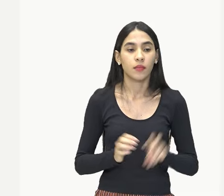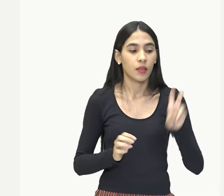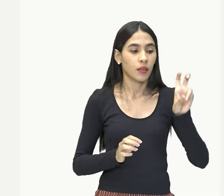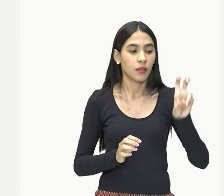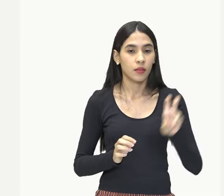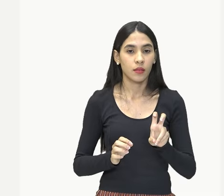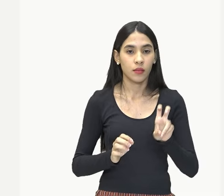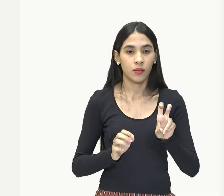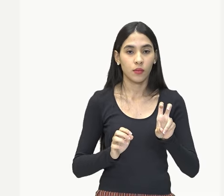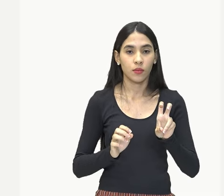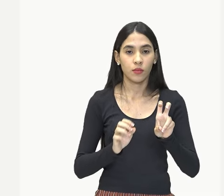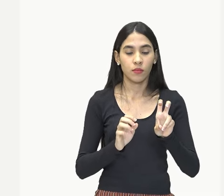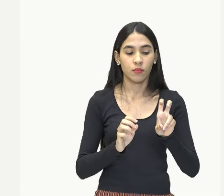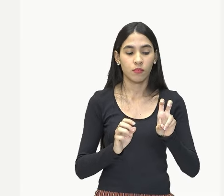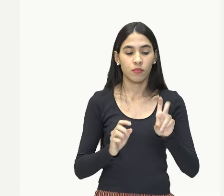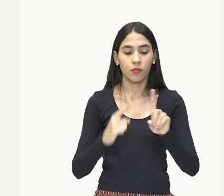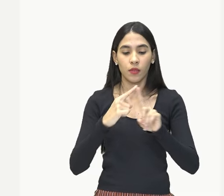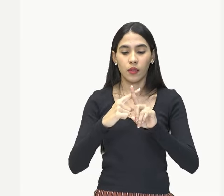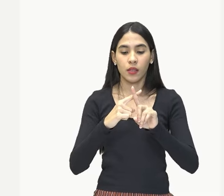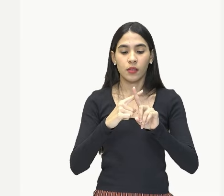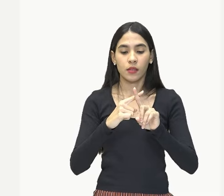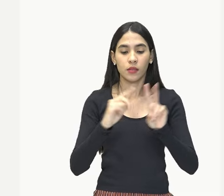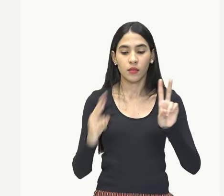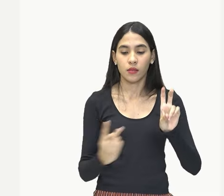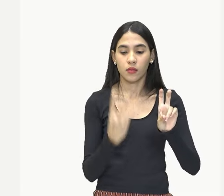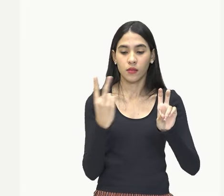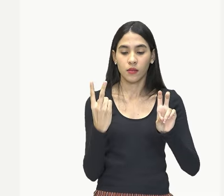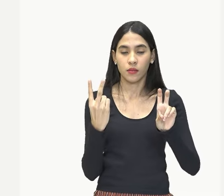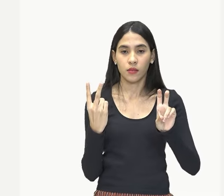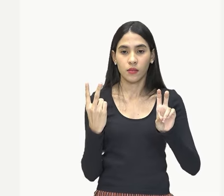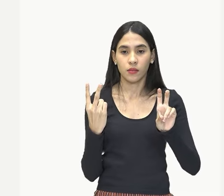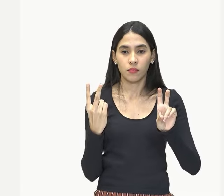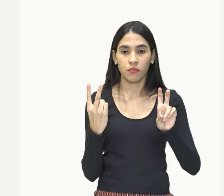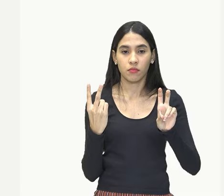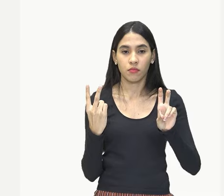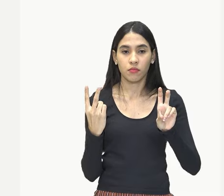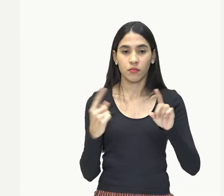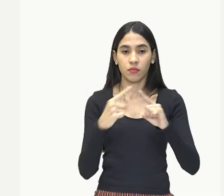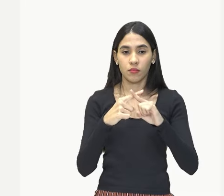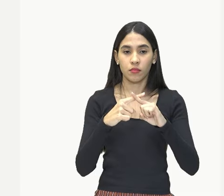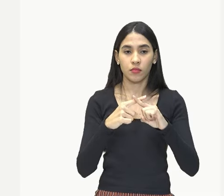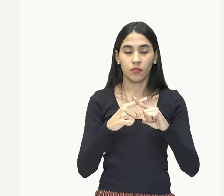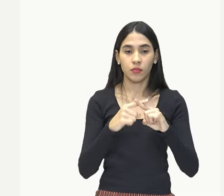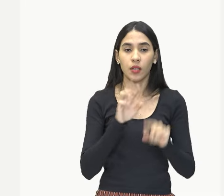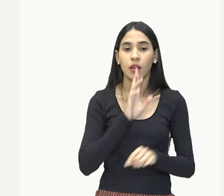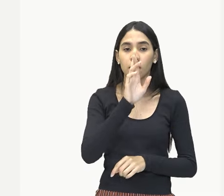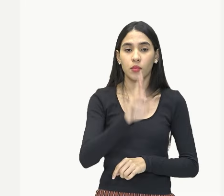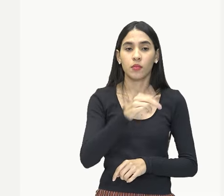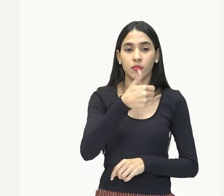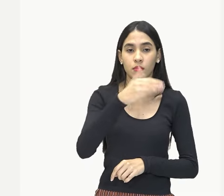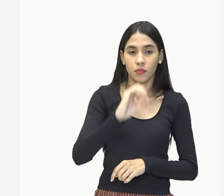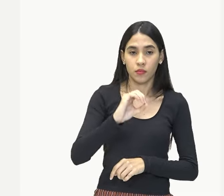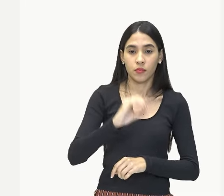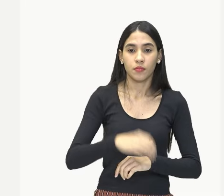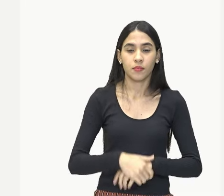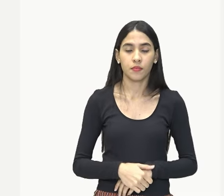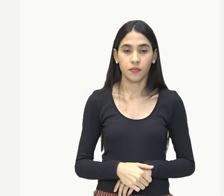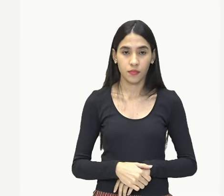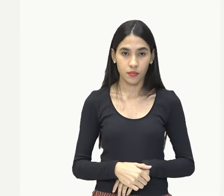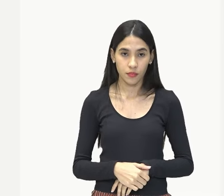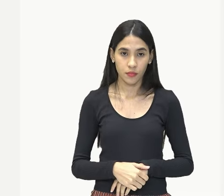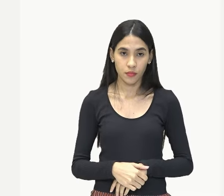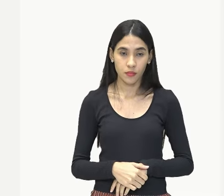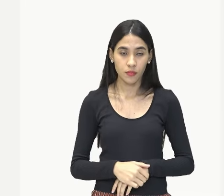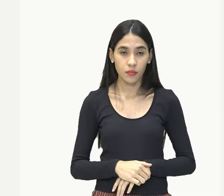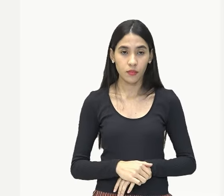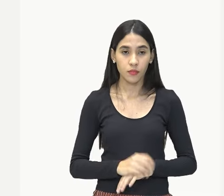aqui os coeficientes. 5 multiplicado por 2, nós vamos ter como resultado 10.